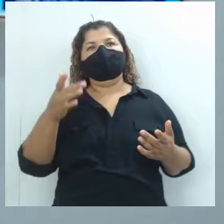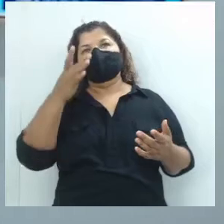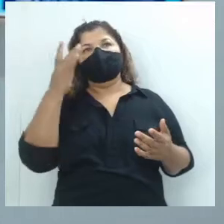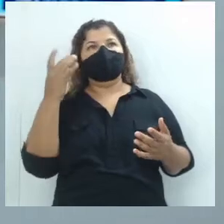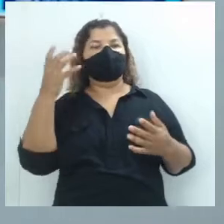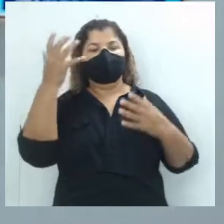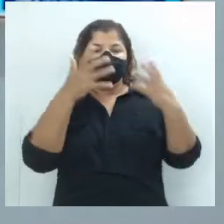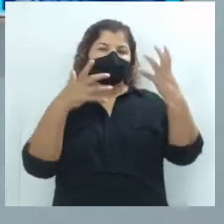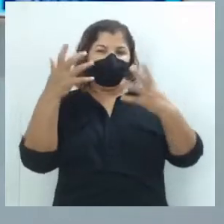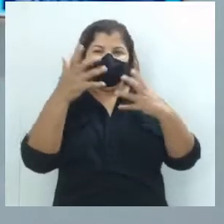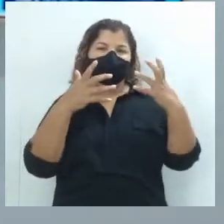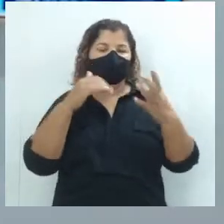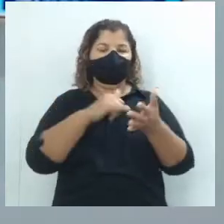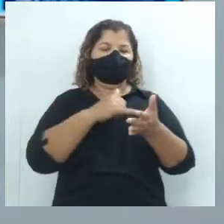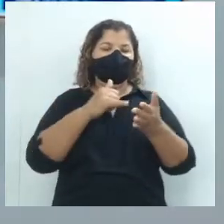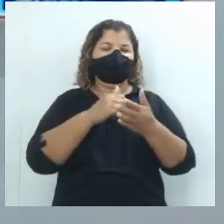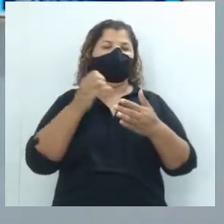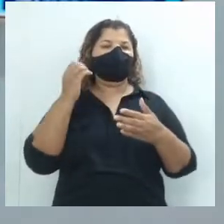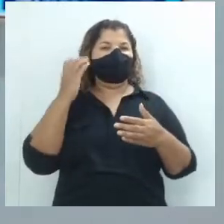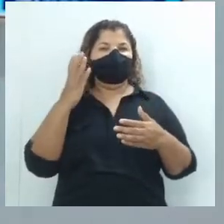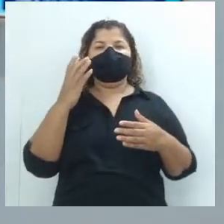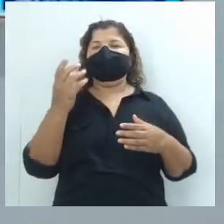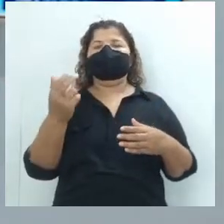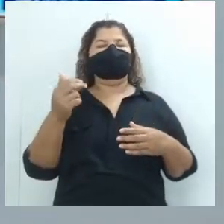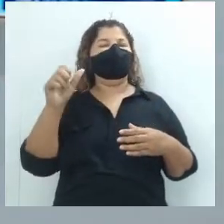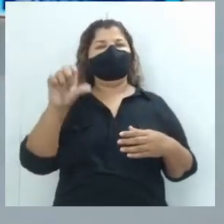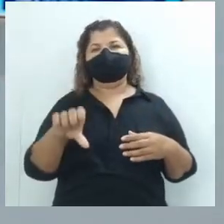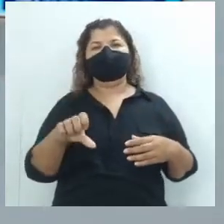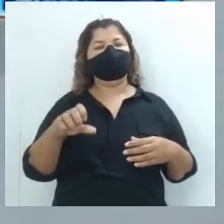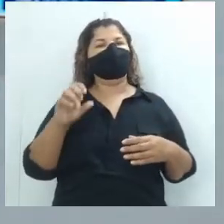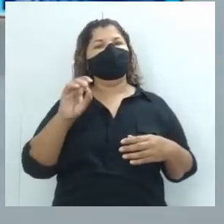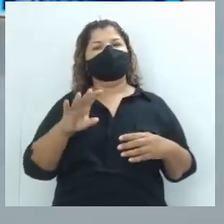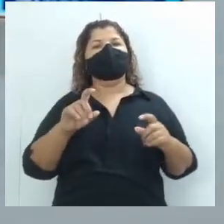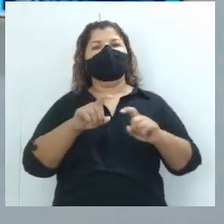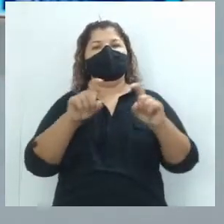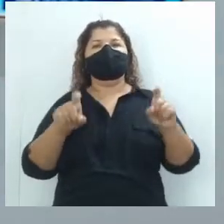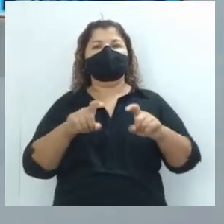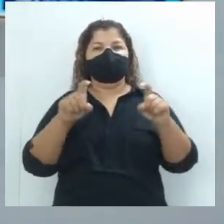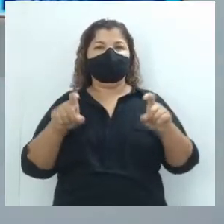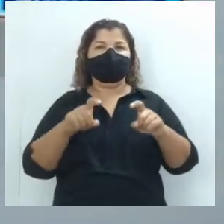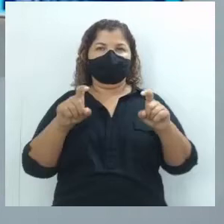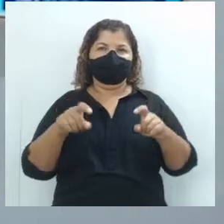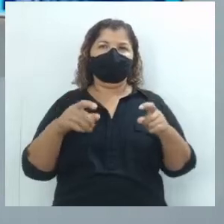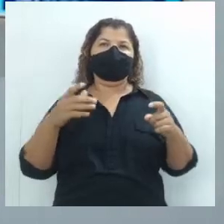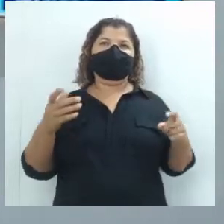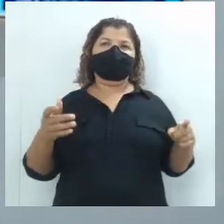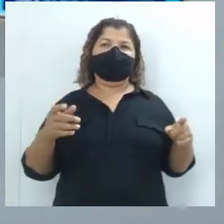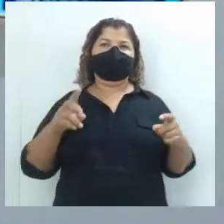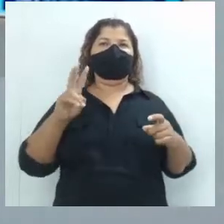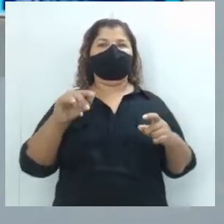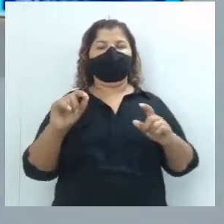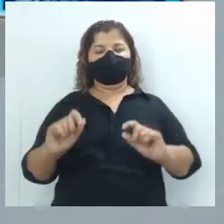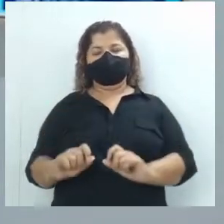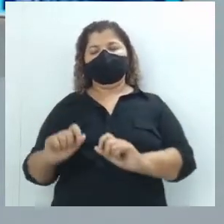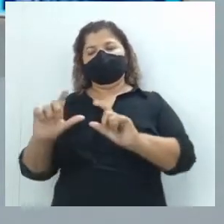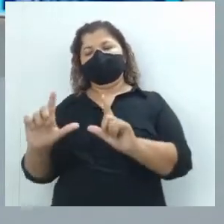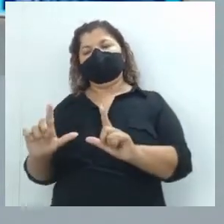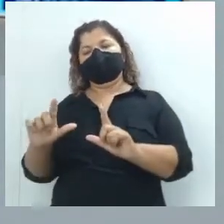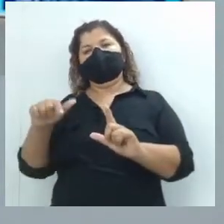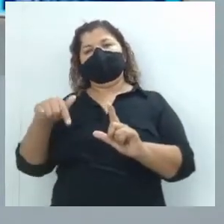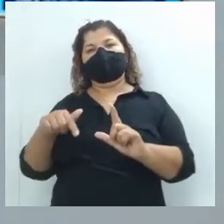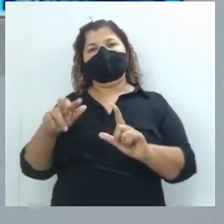inscrição pelo celular. Pelo celular não pega, tem que ser computador, tá? Aí pelo computador, que daqui a pouco a Ana vai botar o QR Code aí, mas você vai